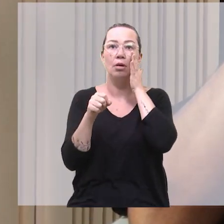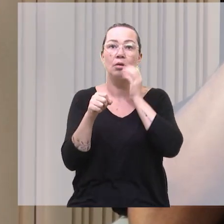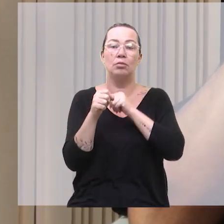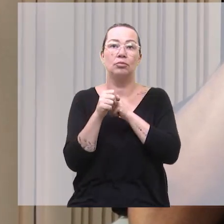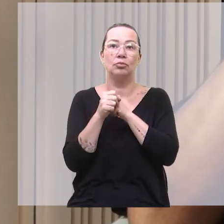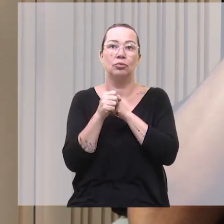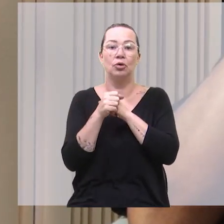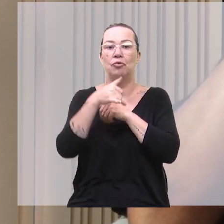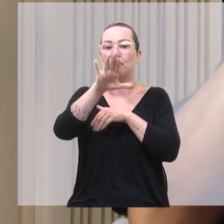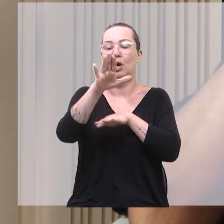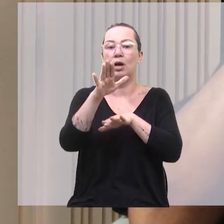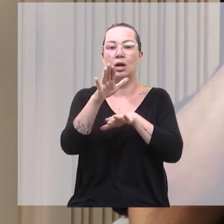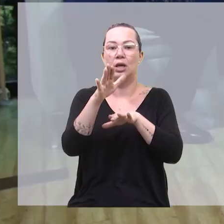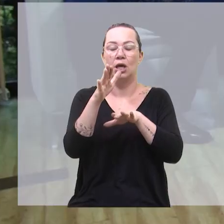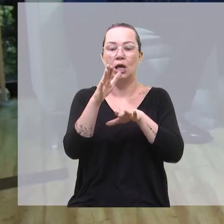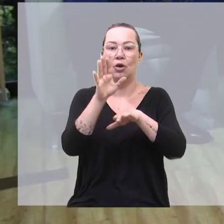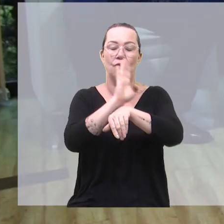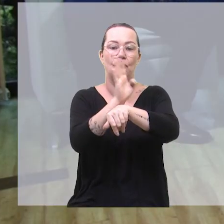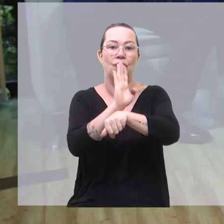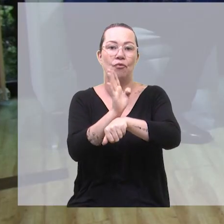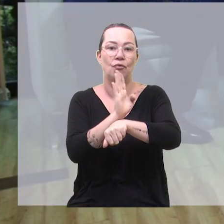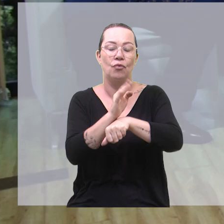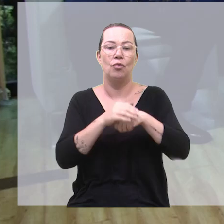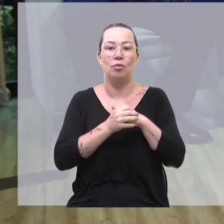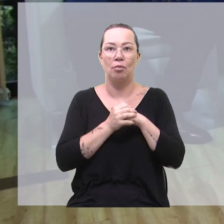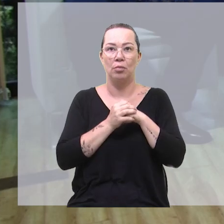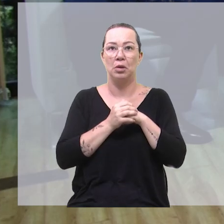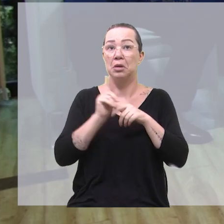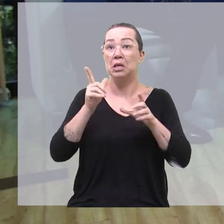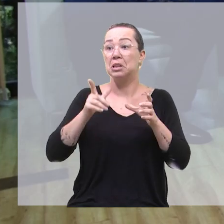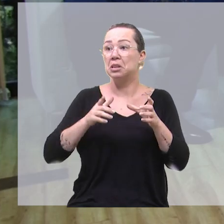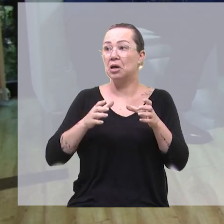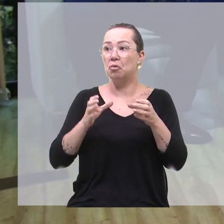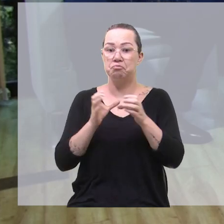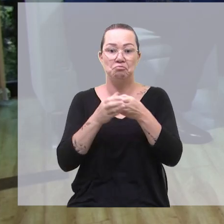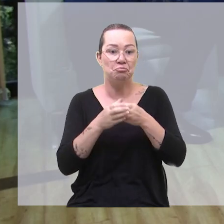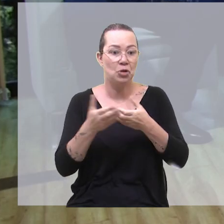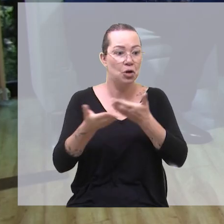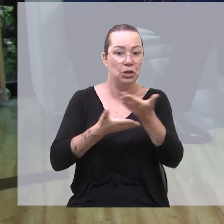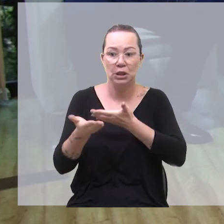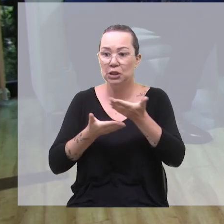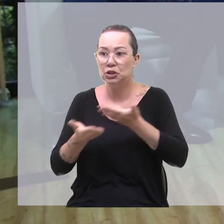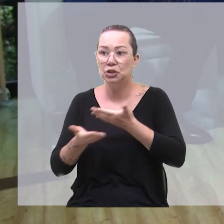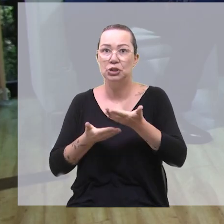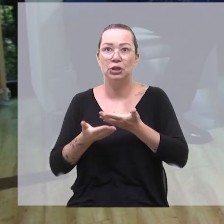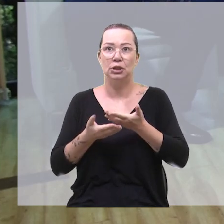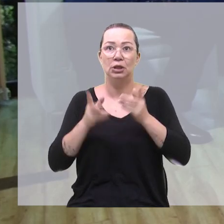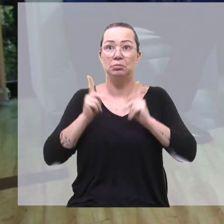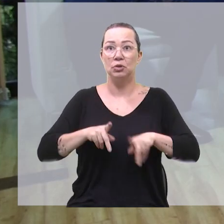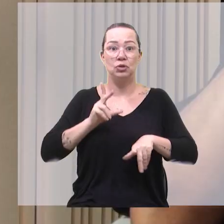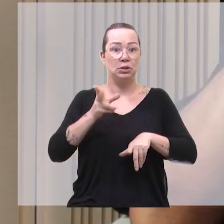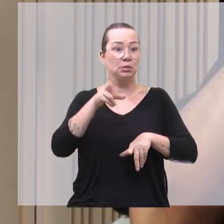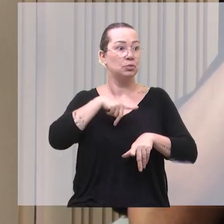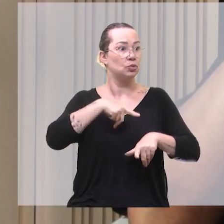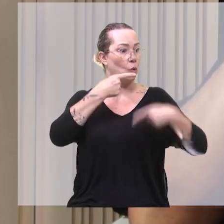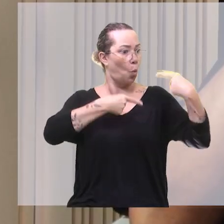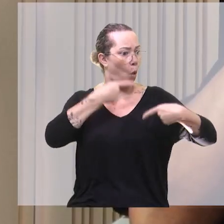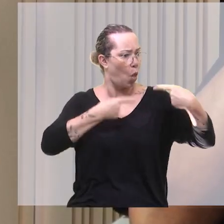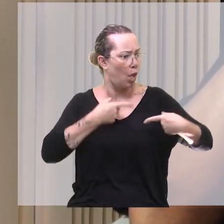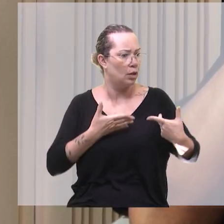pessoas iam no cinema e não interagiam, e os que interagiam havia sempre uma